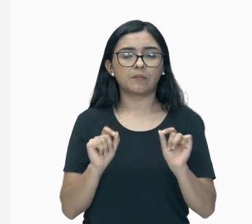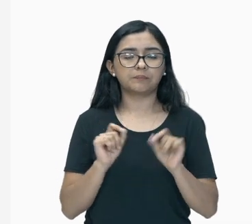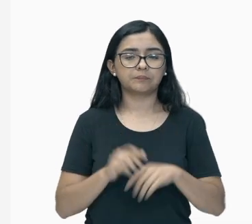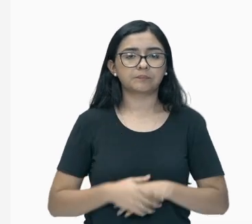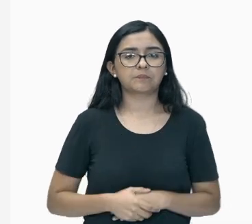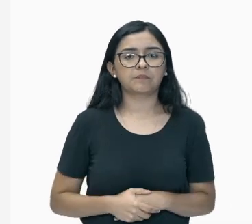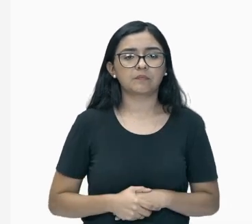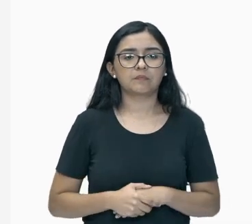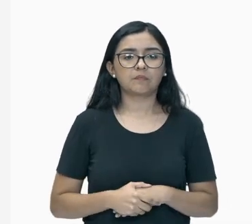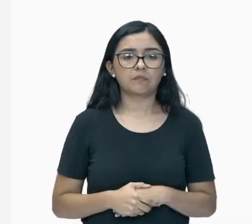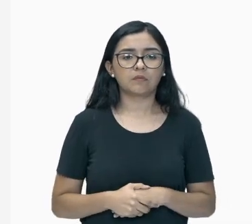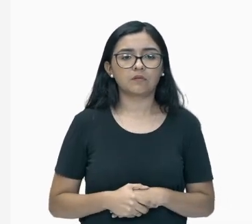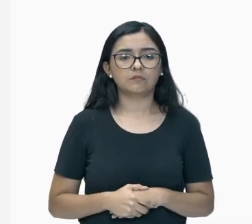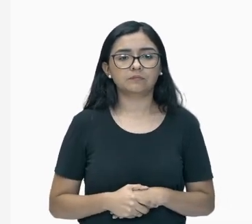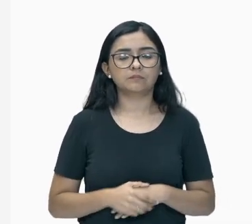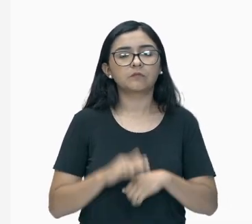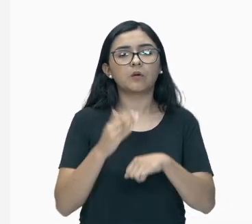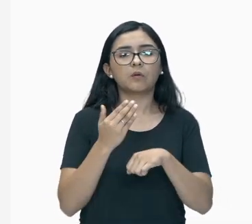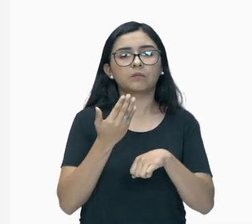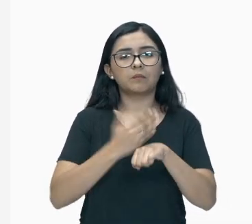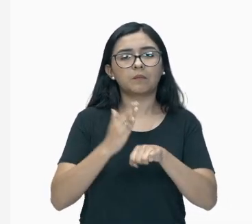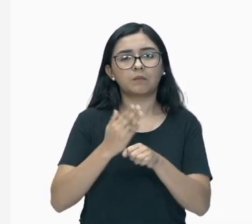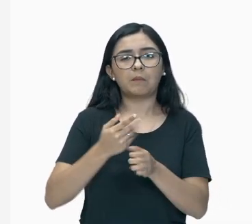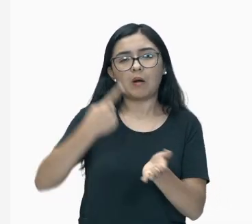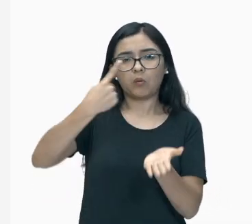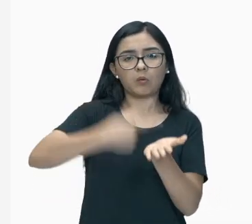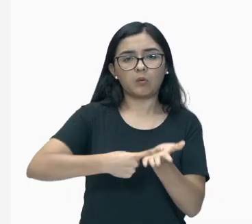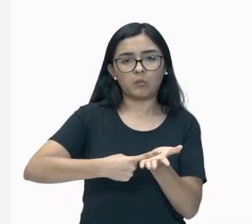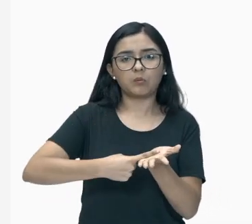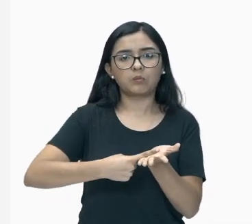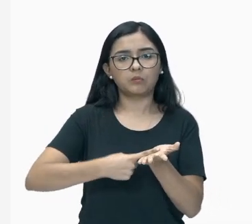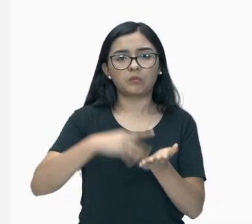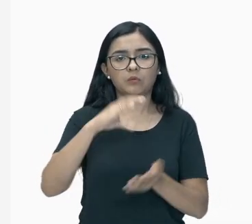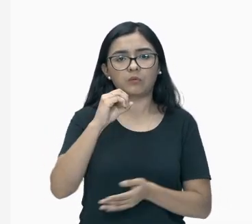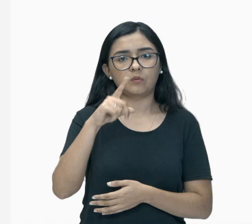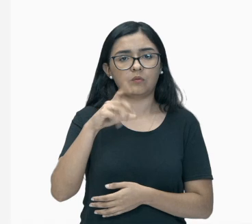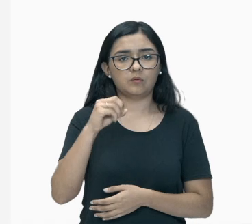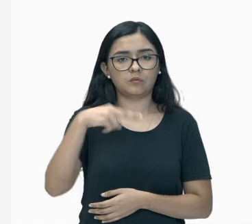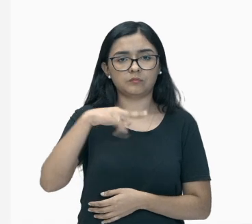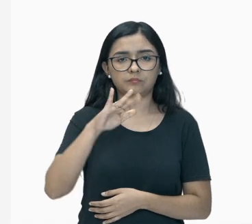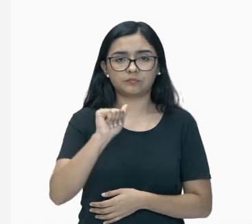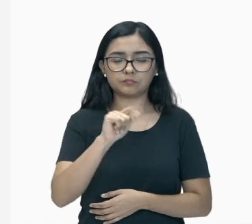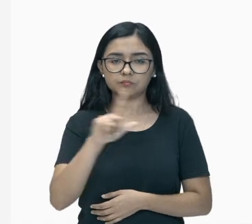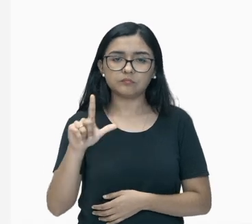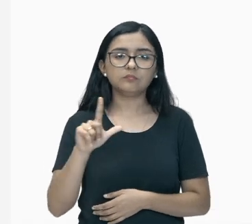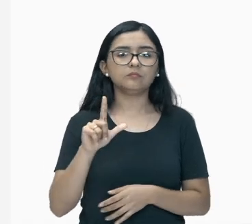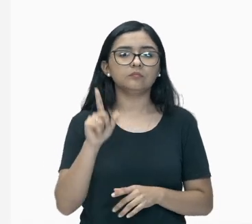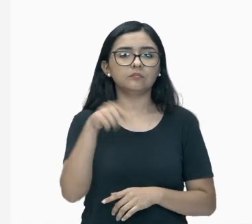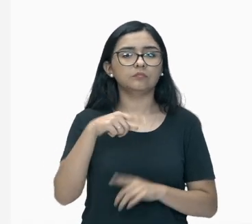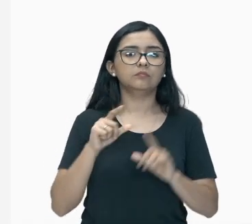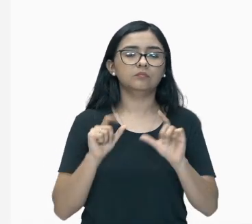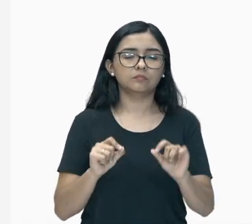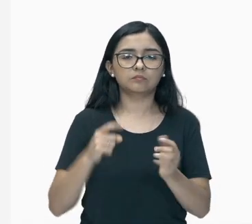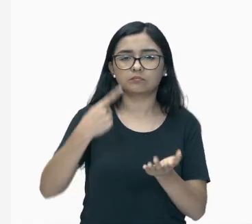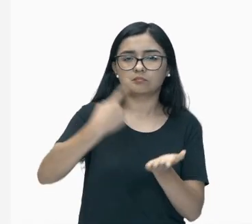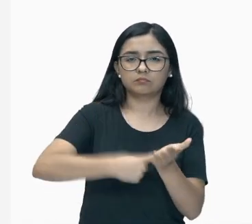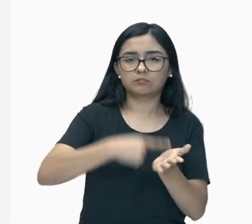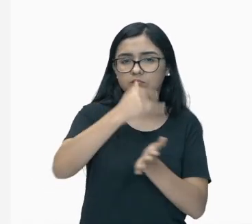em prática ali o pacto colonial, né? A questão do